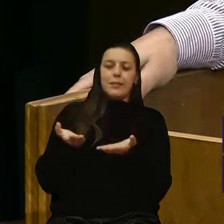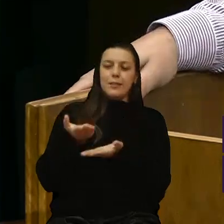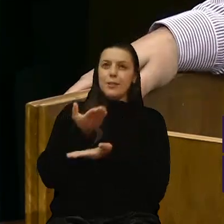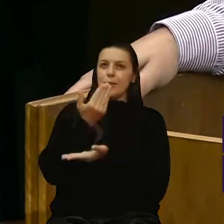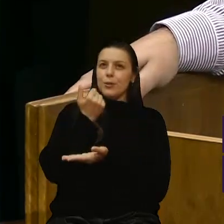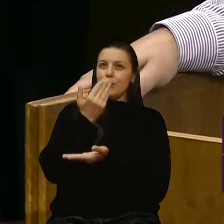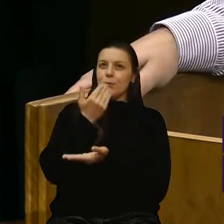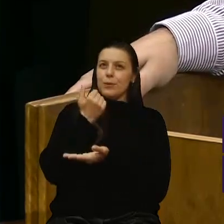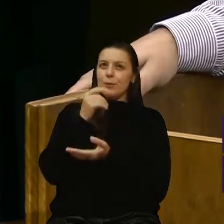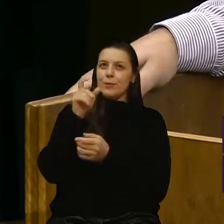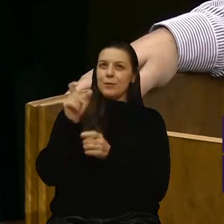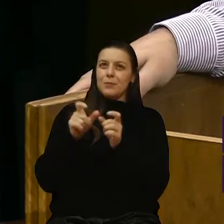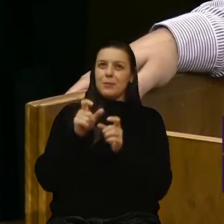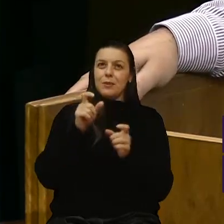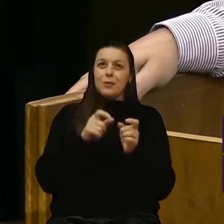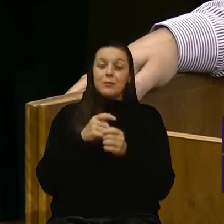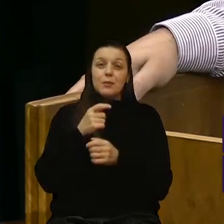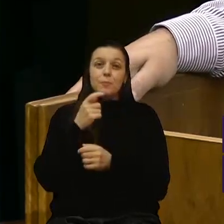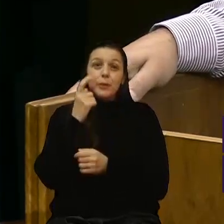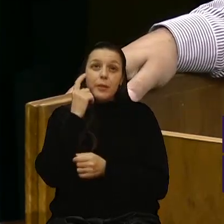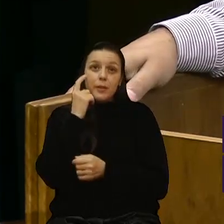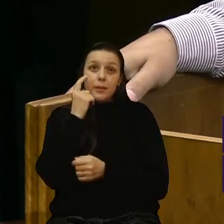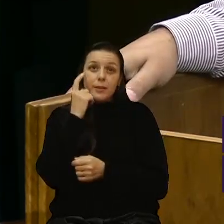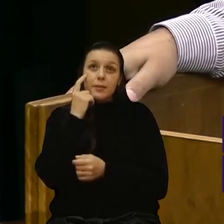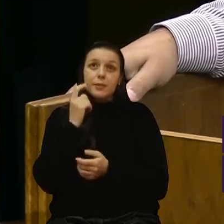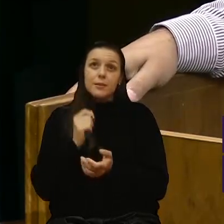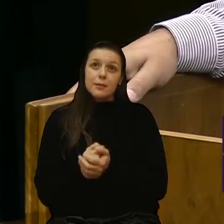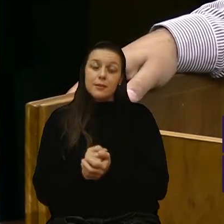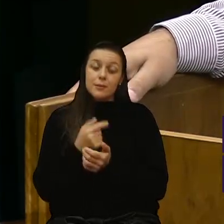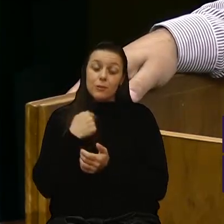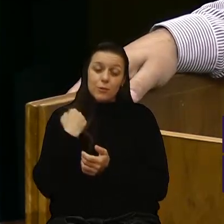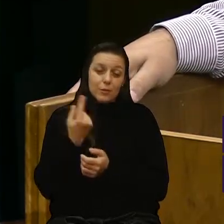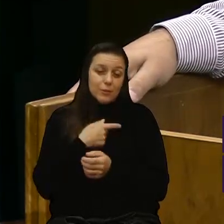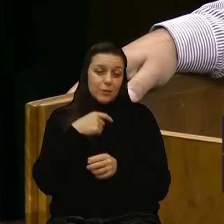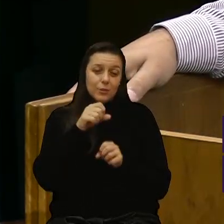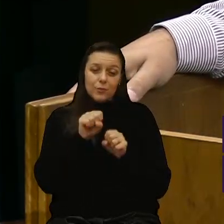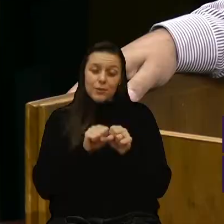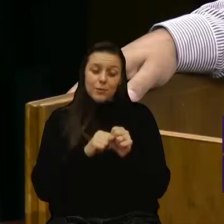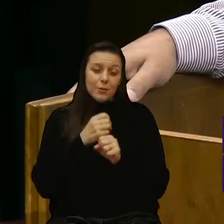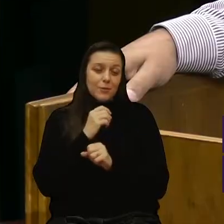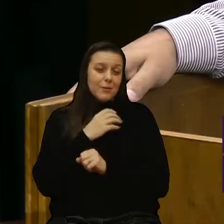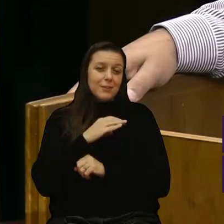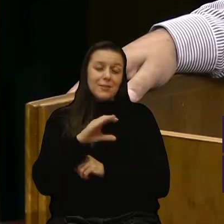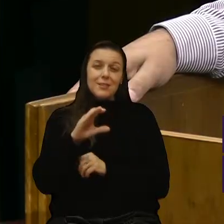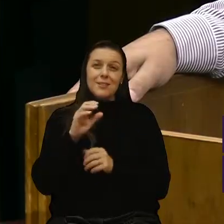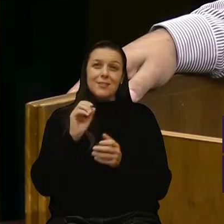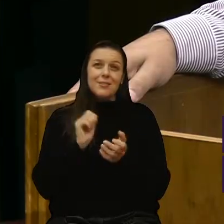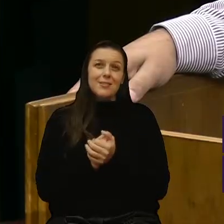irmã Celsa. A senhora pense, nós que tivemos uma formação cristã e católica,